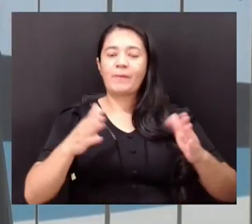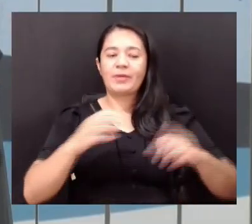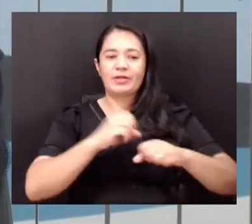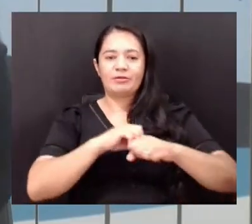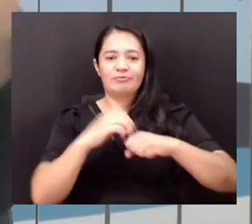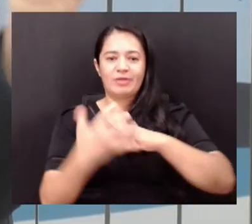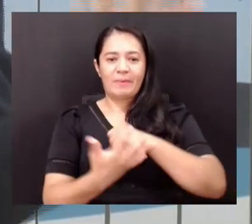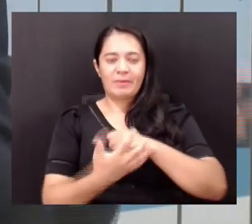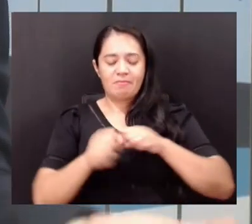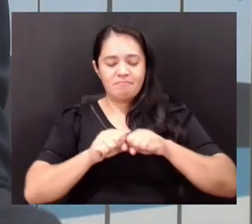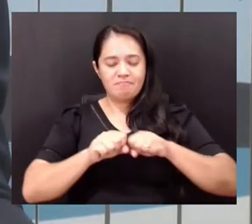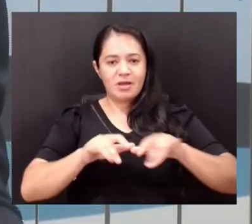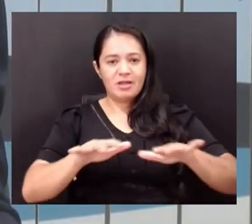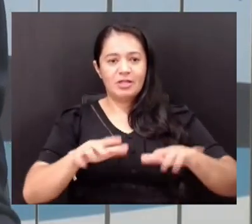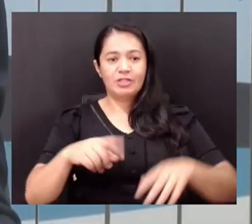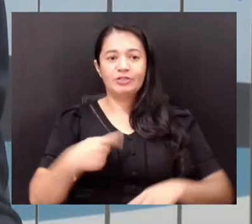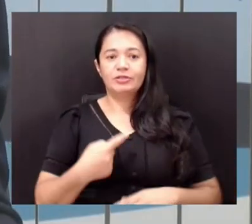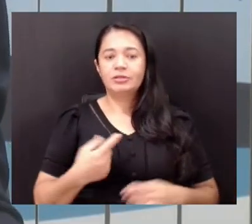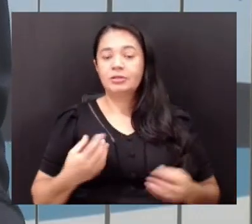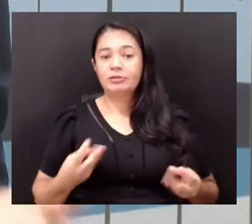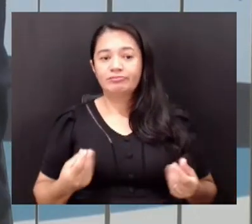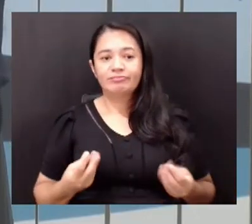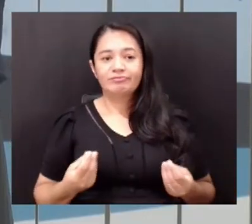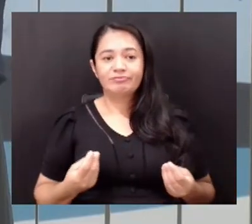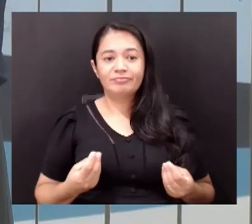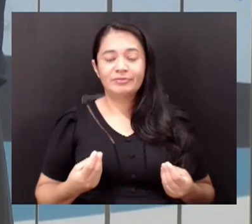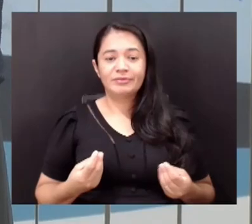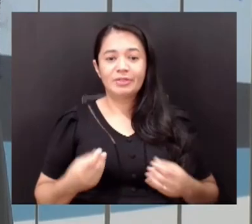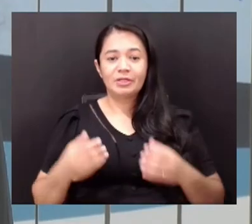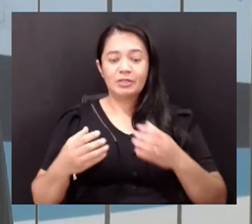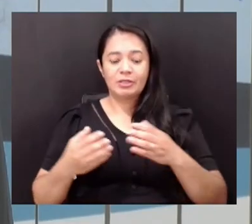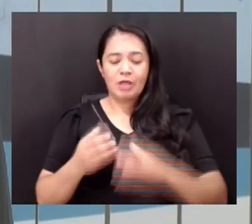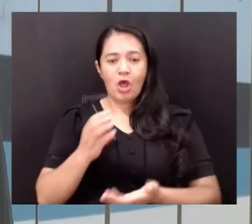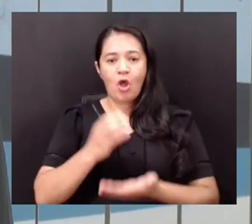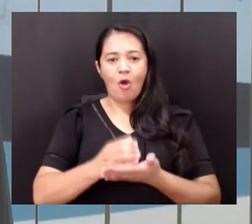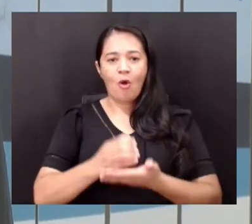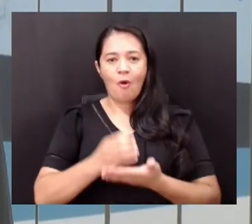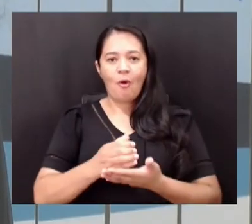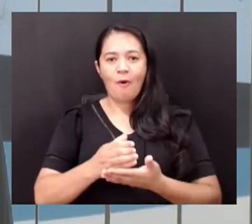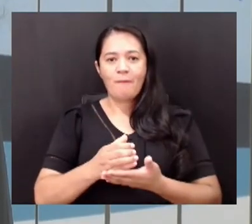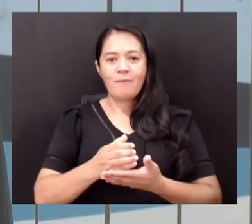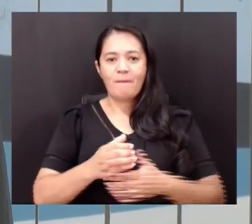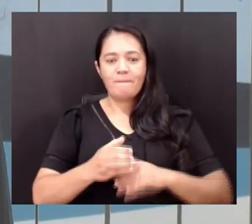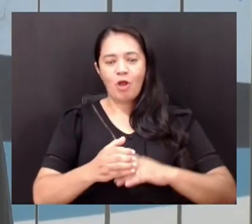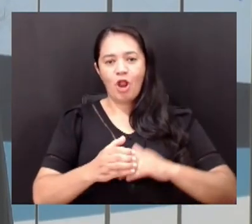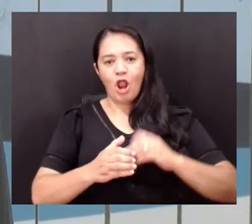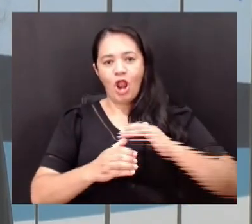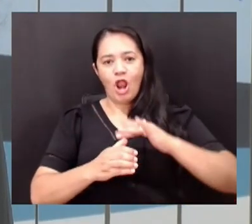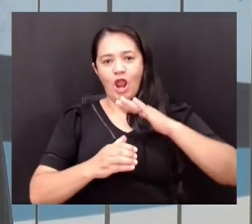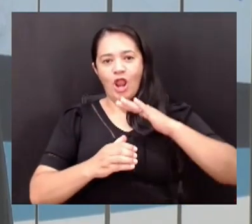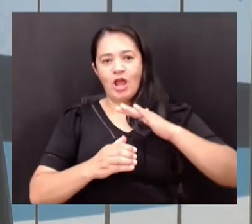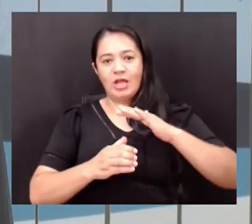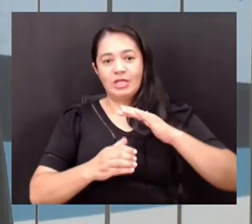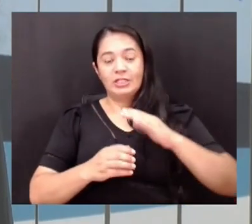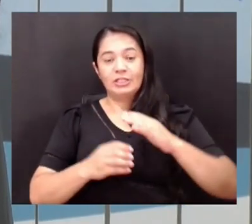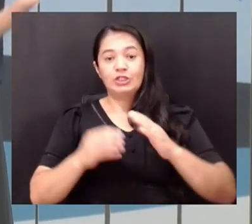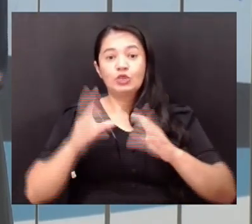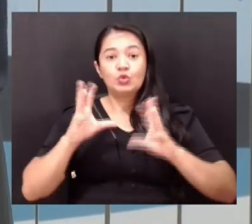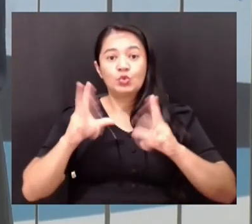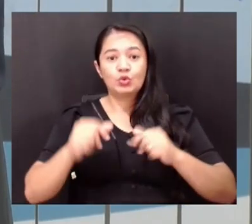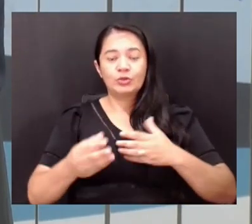gente acaba o copo transbordando e a gente acaba, tudo aquilo que estava retido, né, a gente